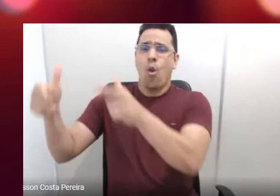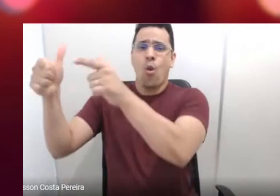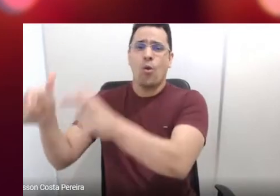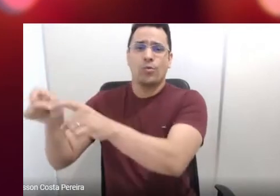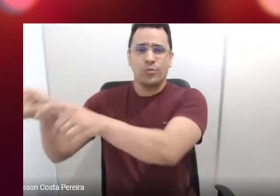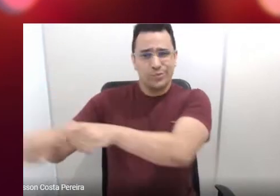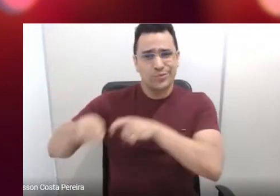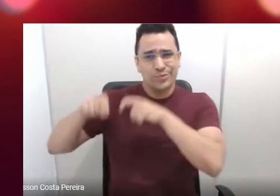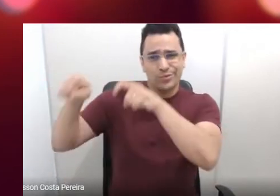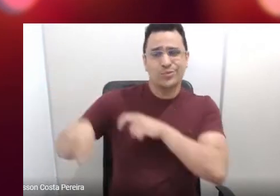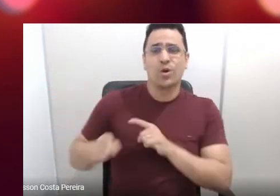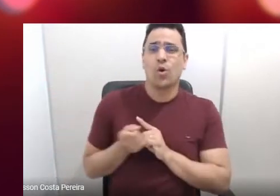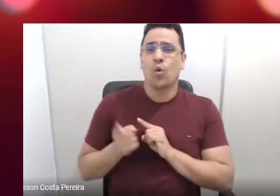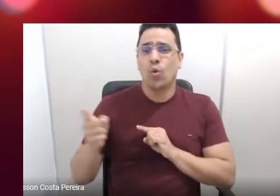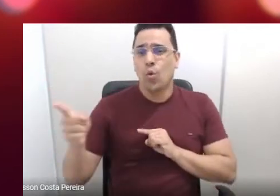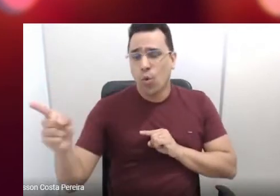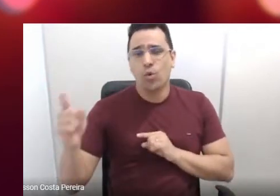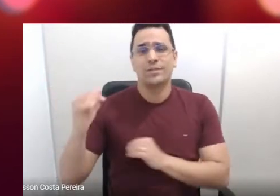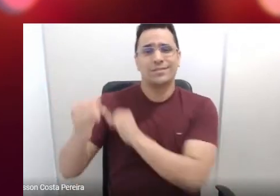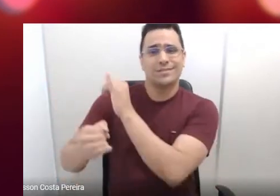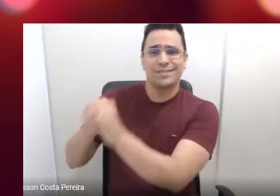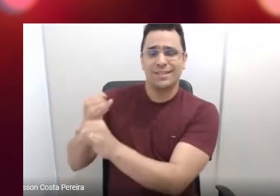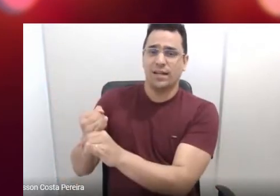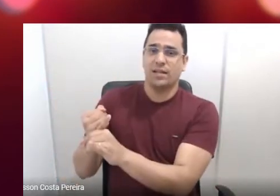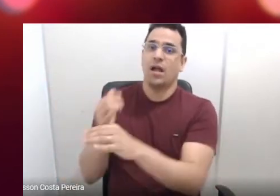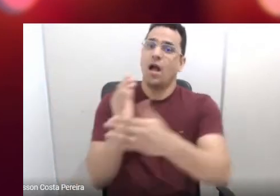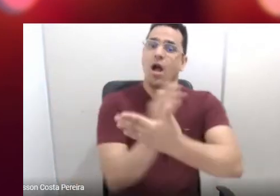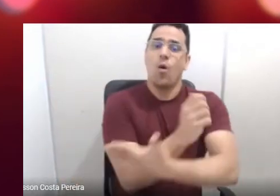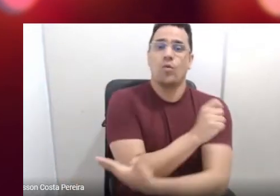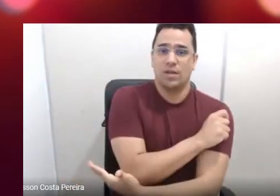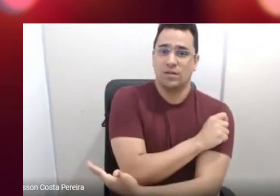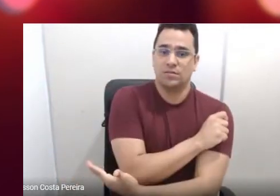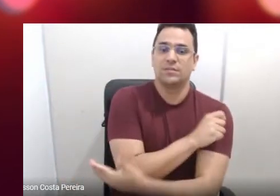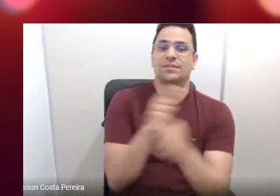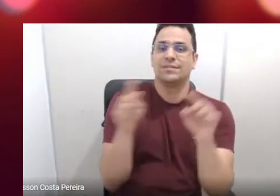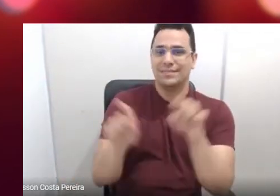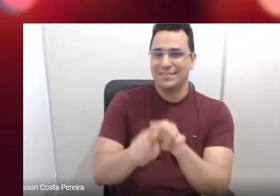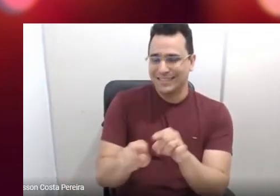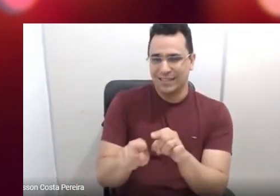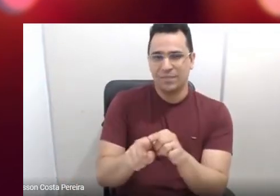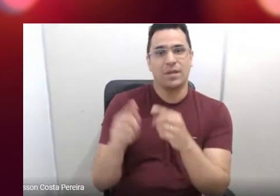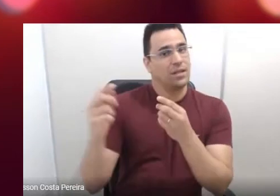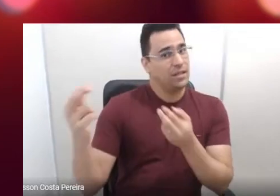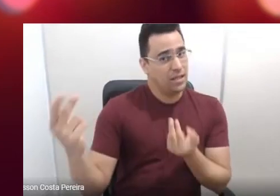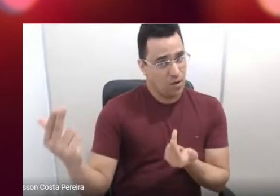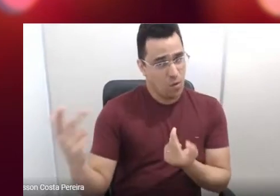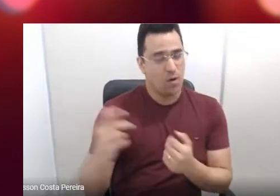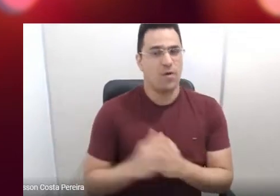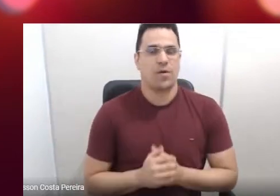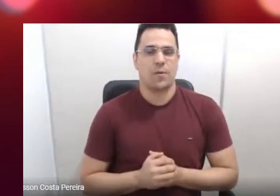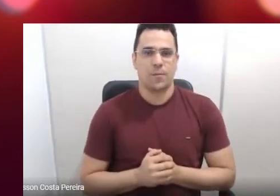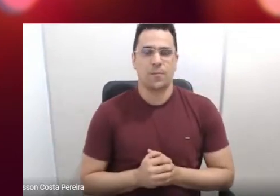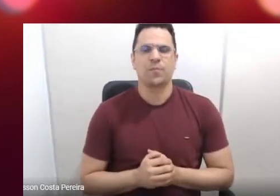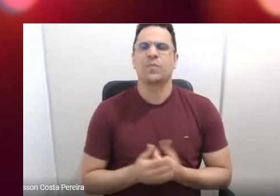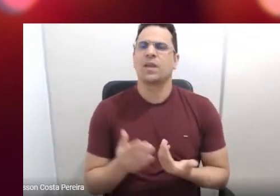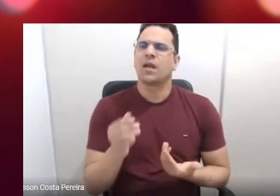moram em áreas rurais. Da mesma forma aconteceu com os alunos, nós tivemos